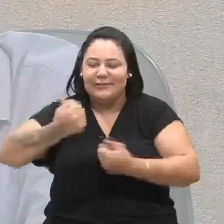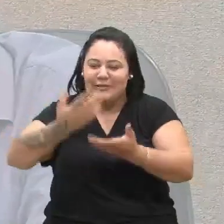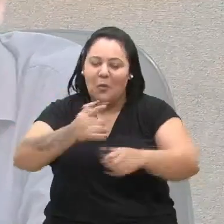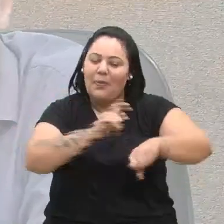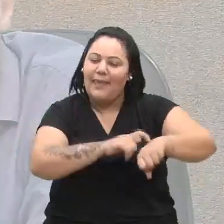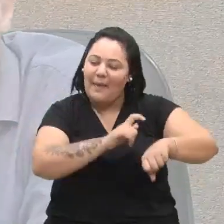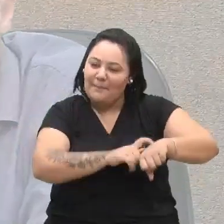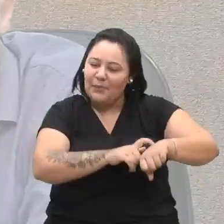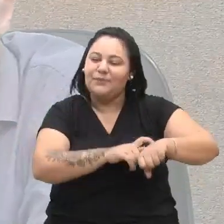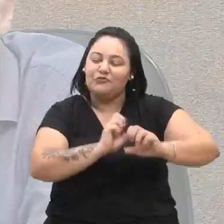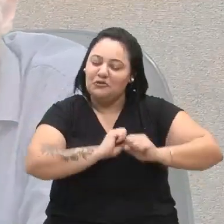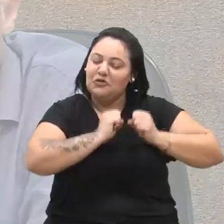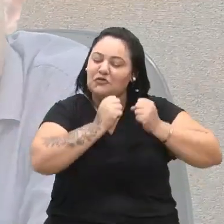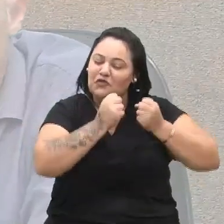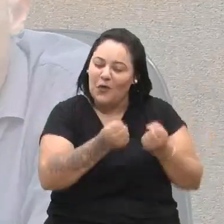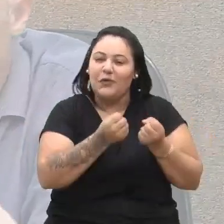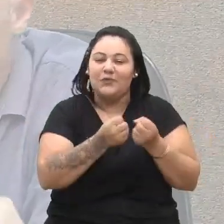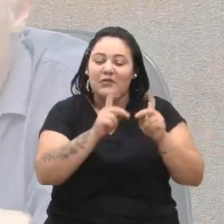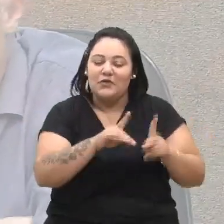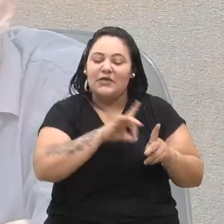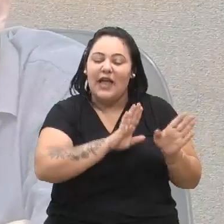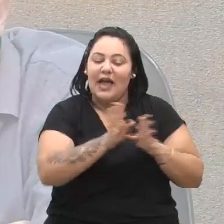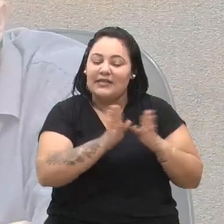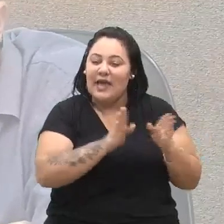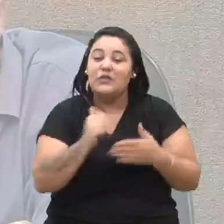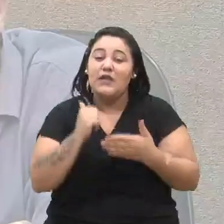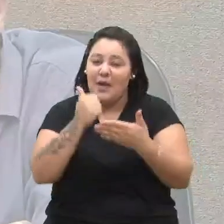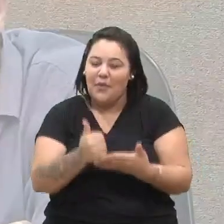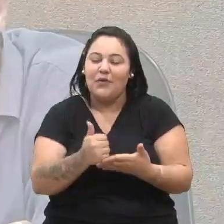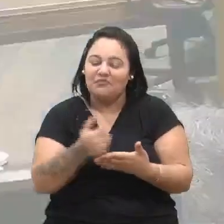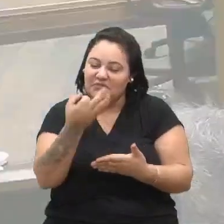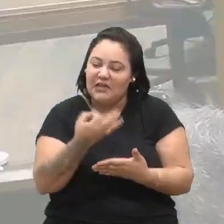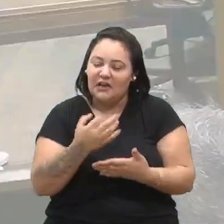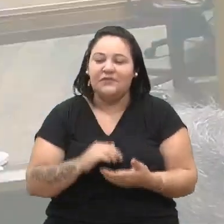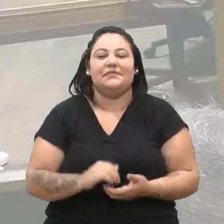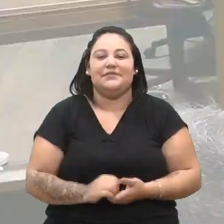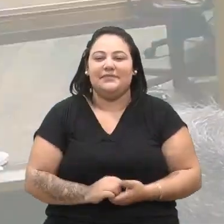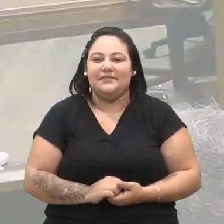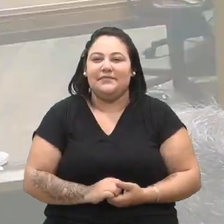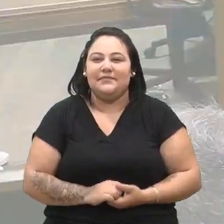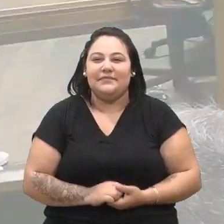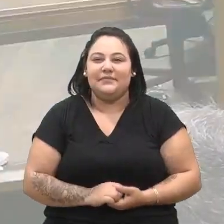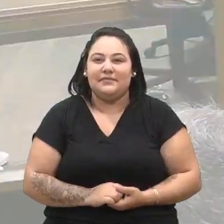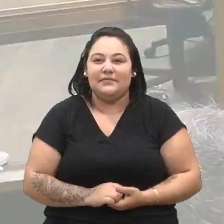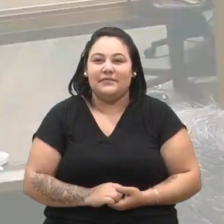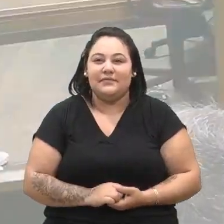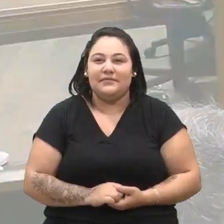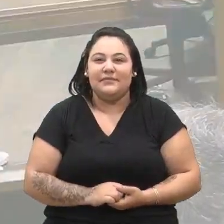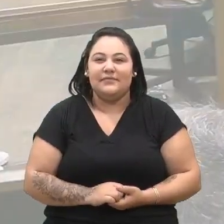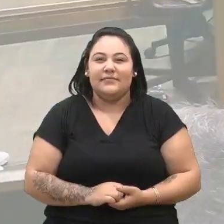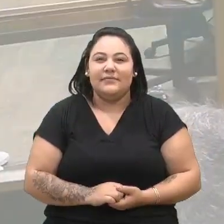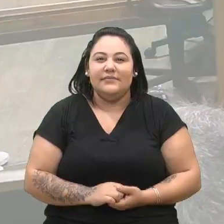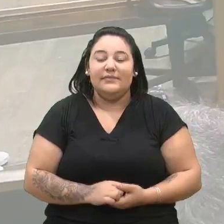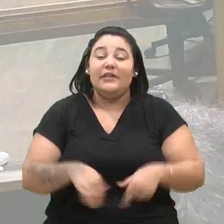que as pessoas tenham acesso, recurso e apoio adequados. Sua parte, colega. Obrigado, vereador Camilles. Eu